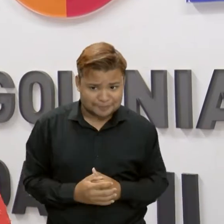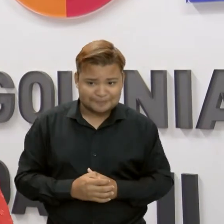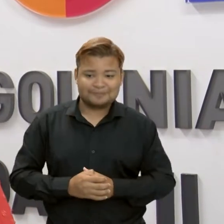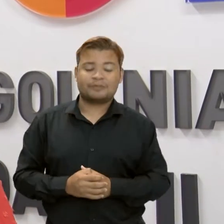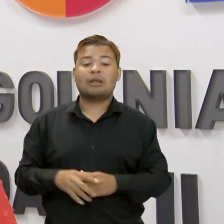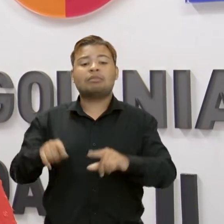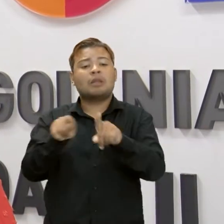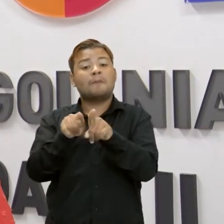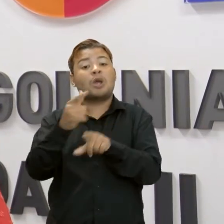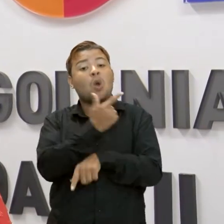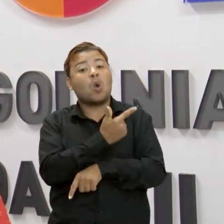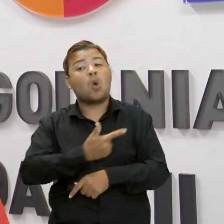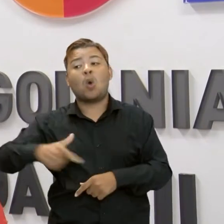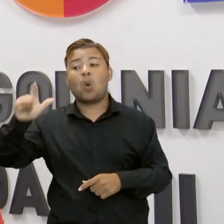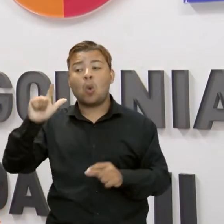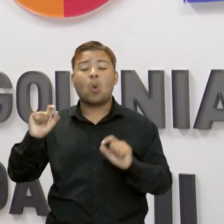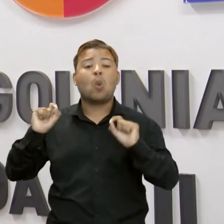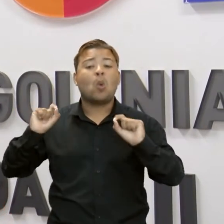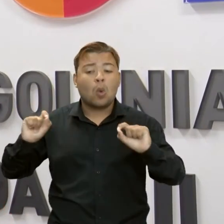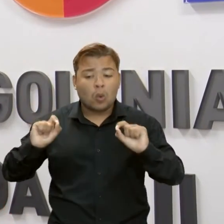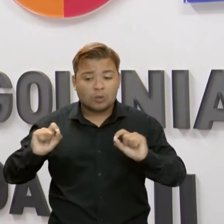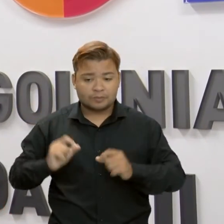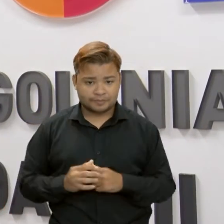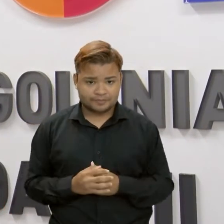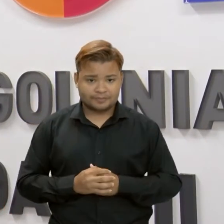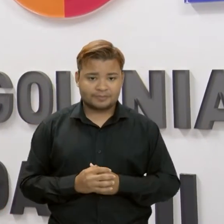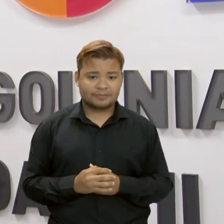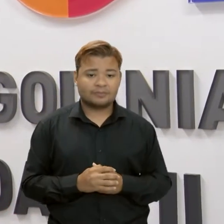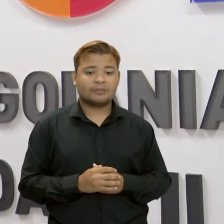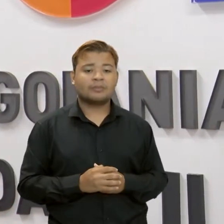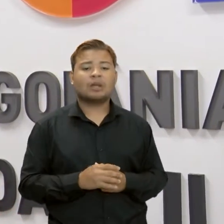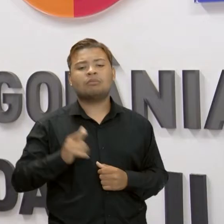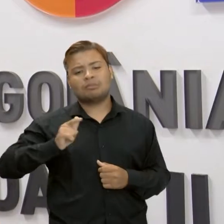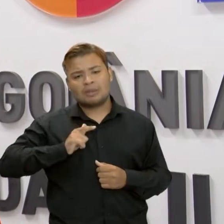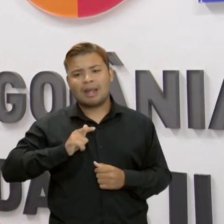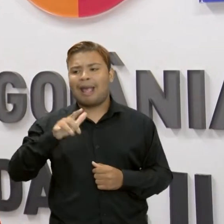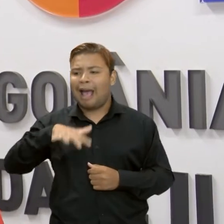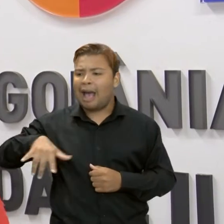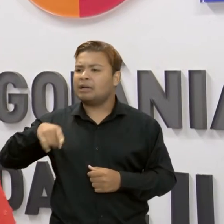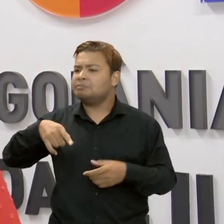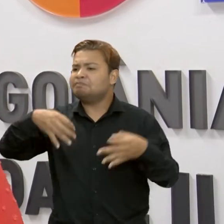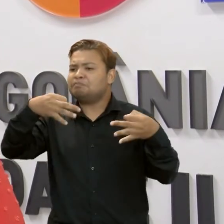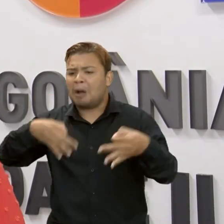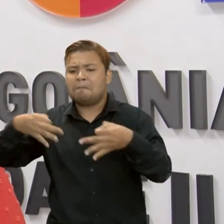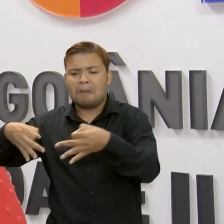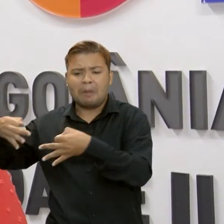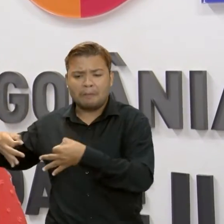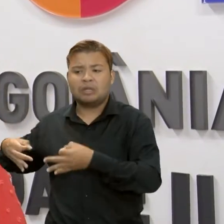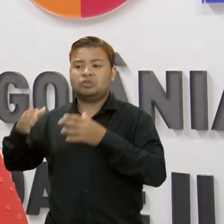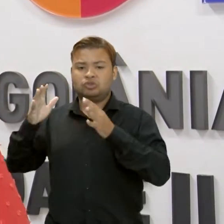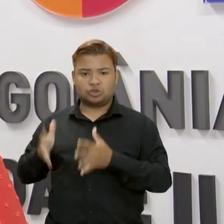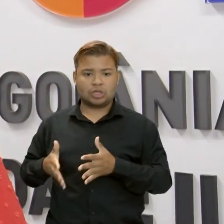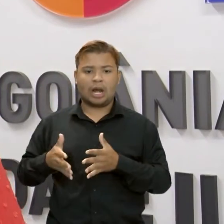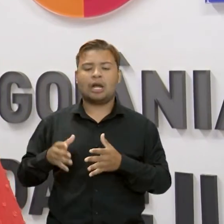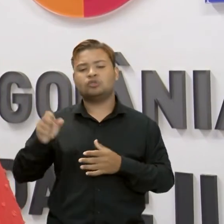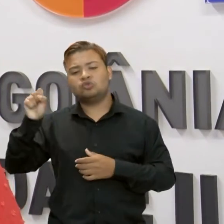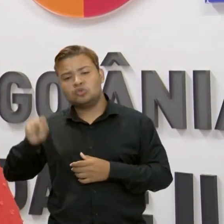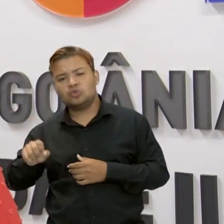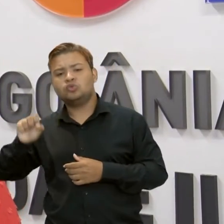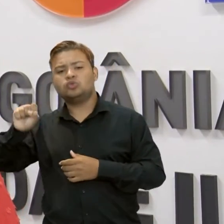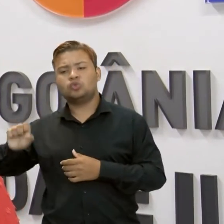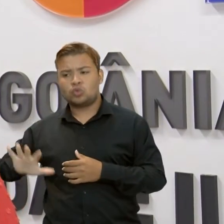relevante é que saíram também dos eixos já consolidados. Região sul e sudeste do país, que